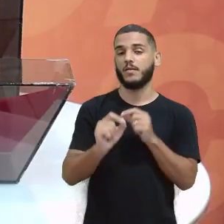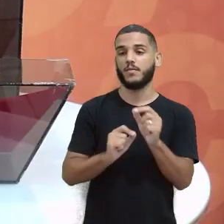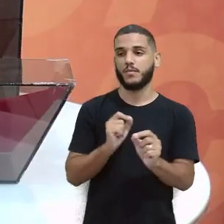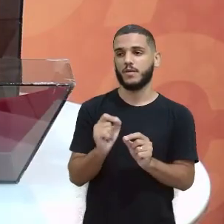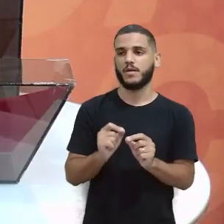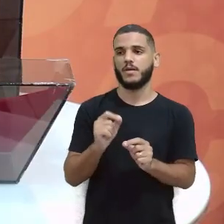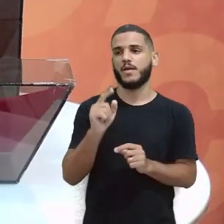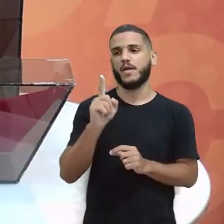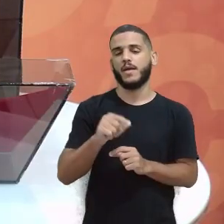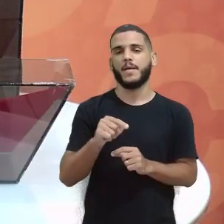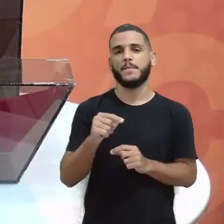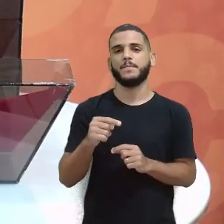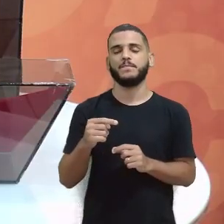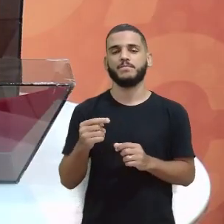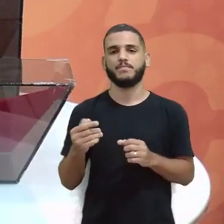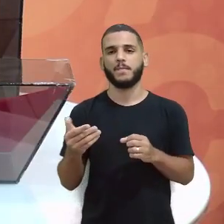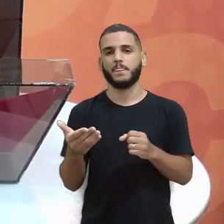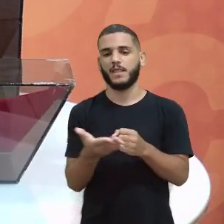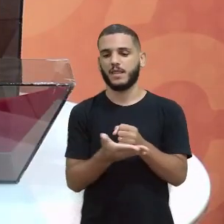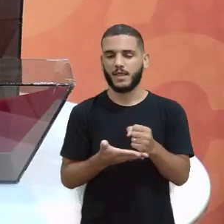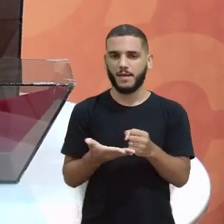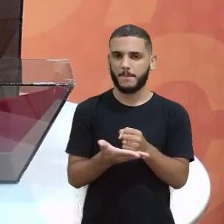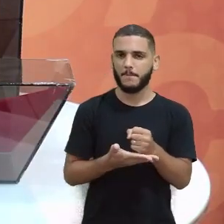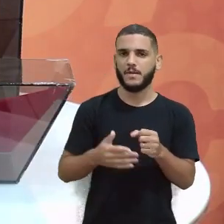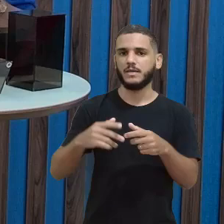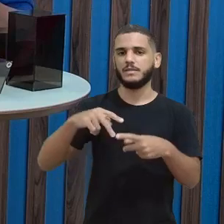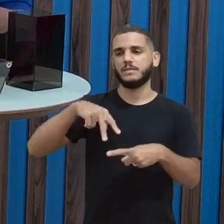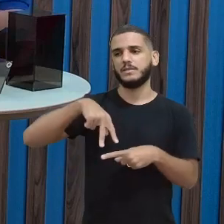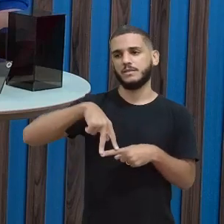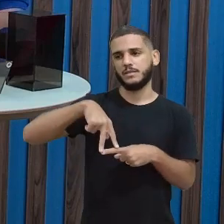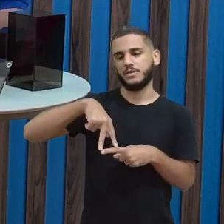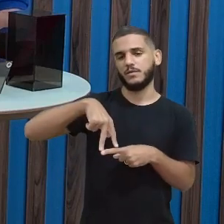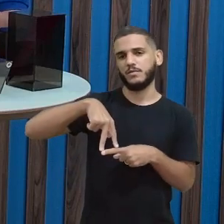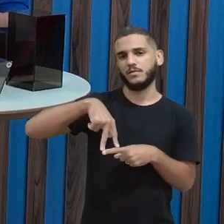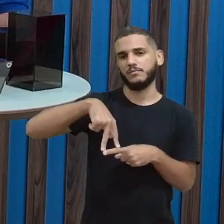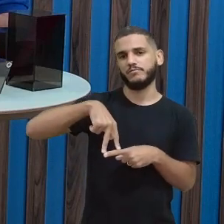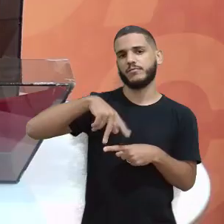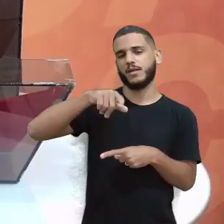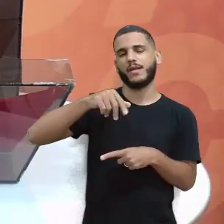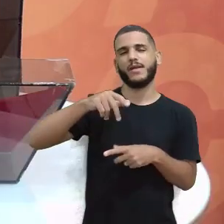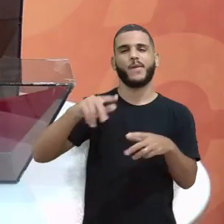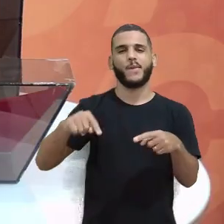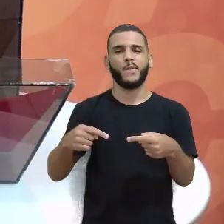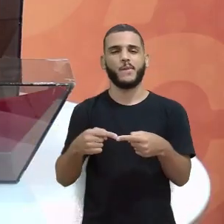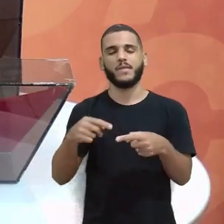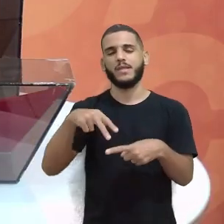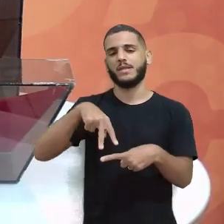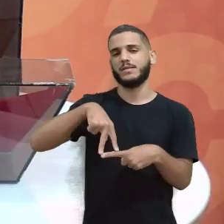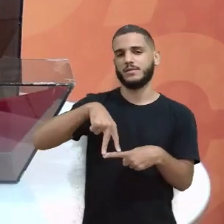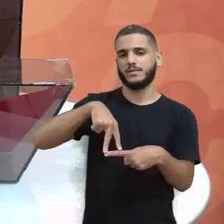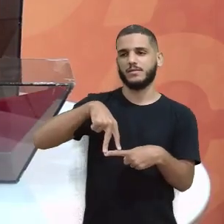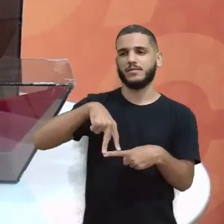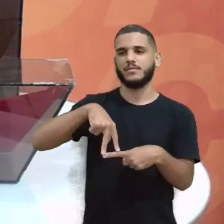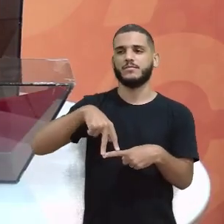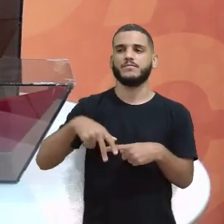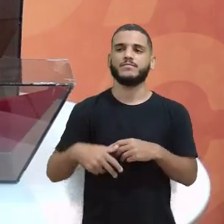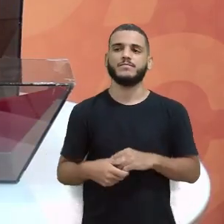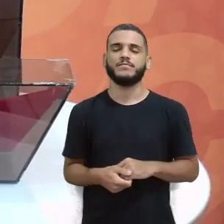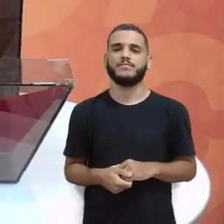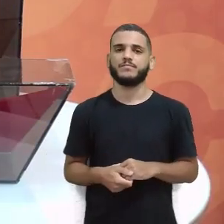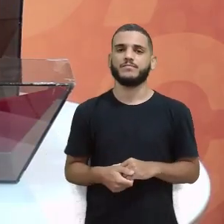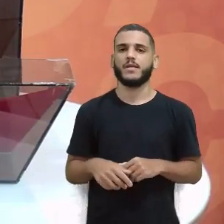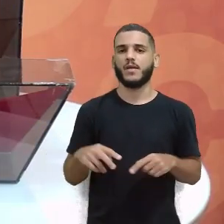as faces de um triângulo, né? Isso aqui é uma face de um triângulo. E aqui é a face de